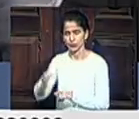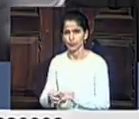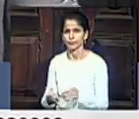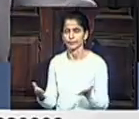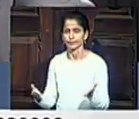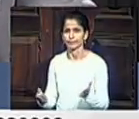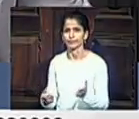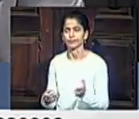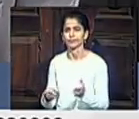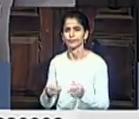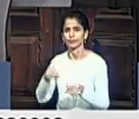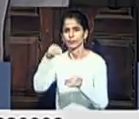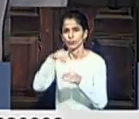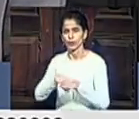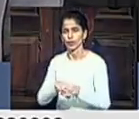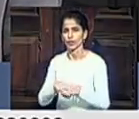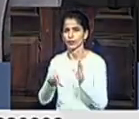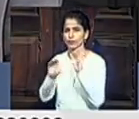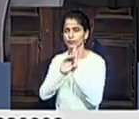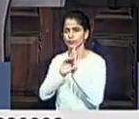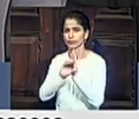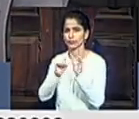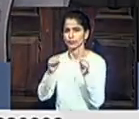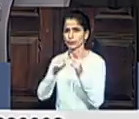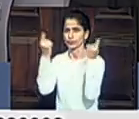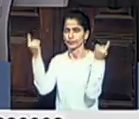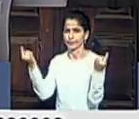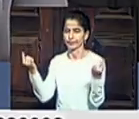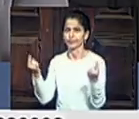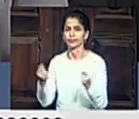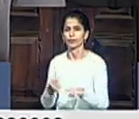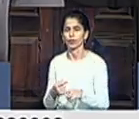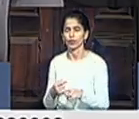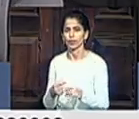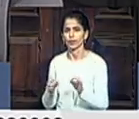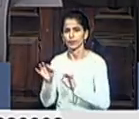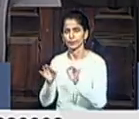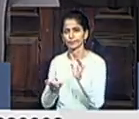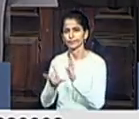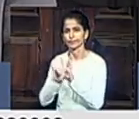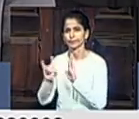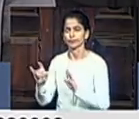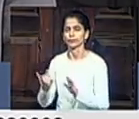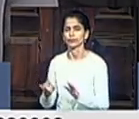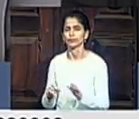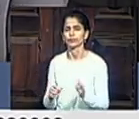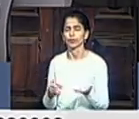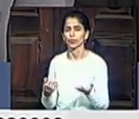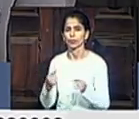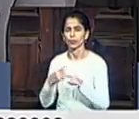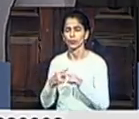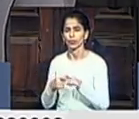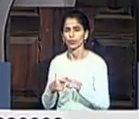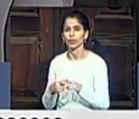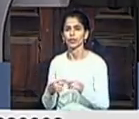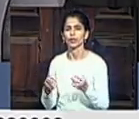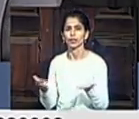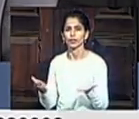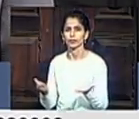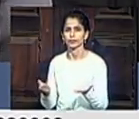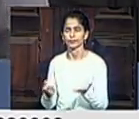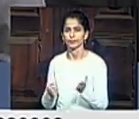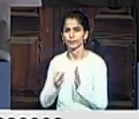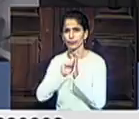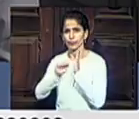o voto é pela inconstitucionalidade do projeto de lei, uma vez que não se coaduna o que preceitua o